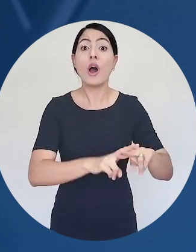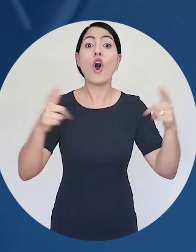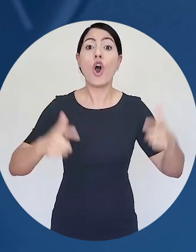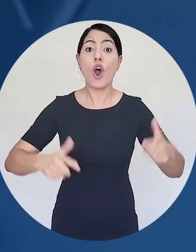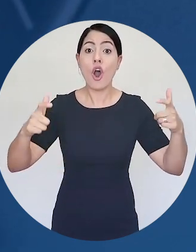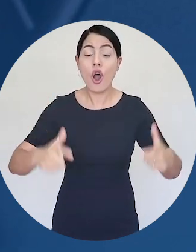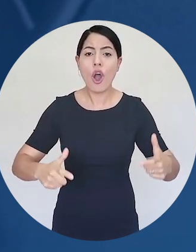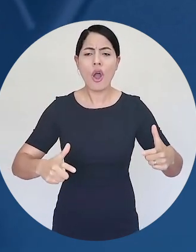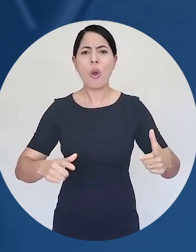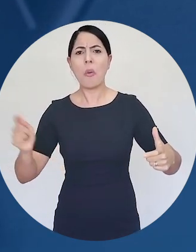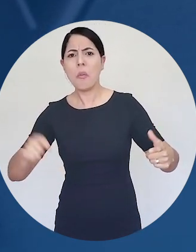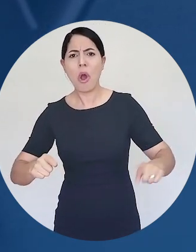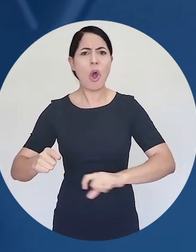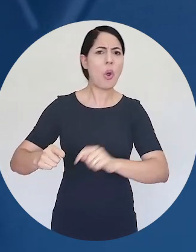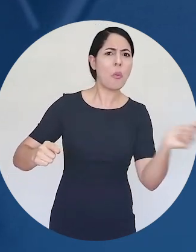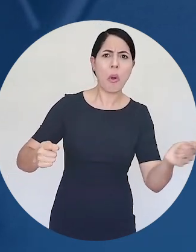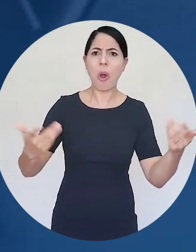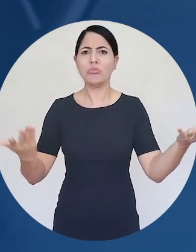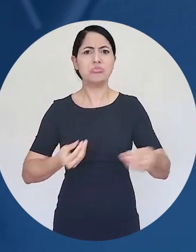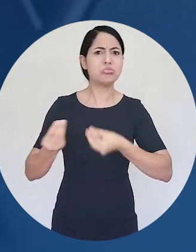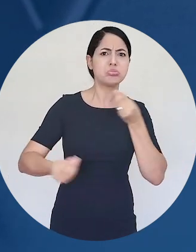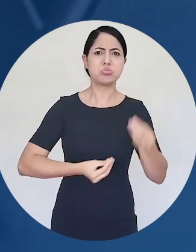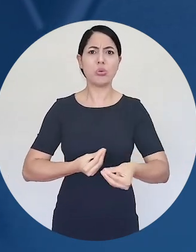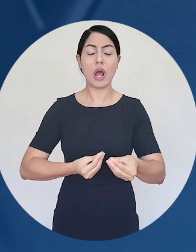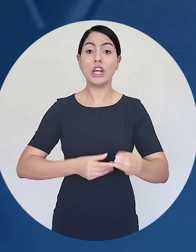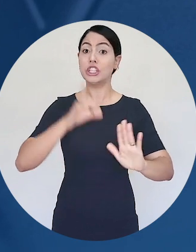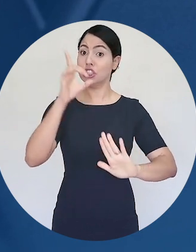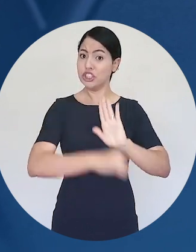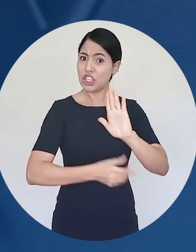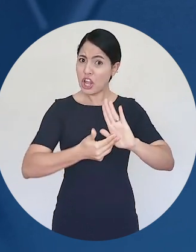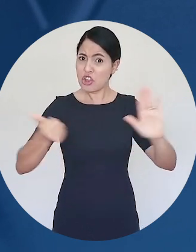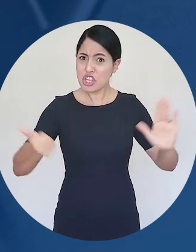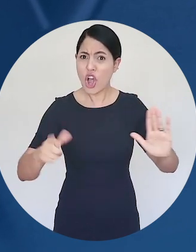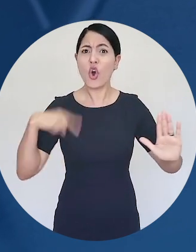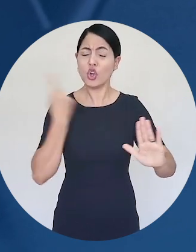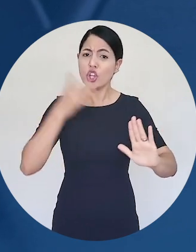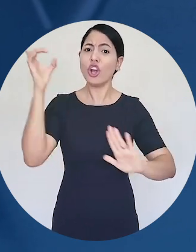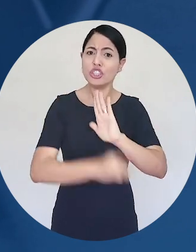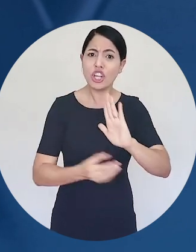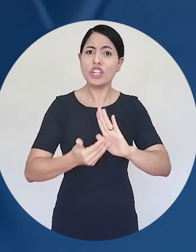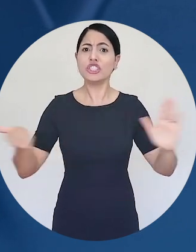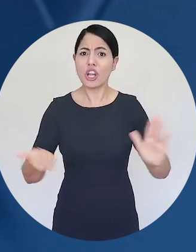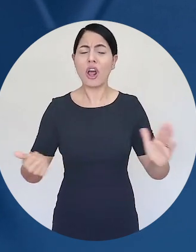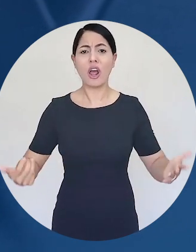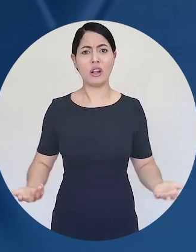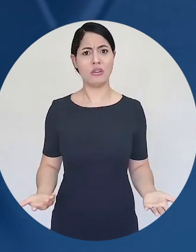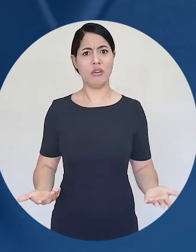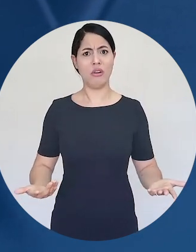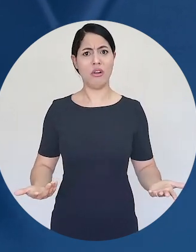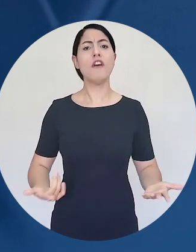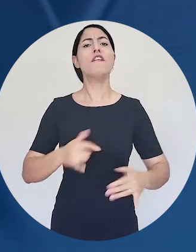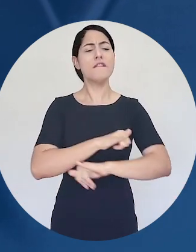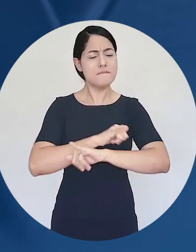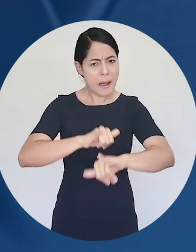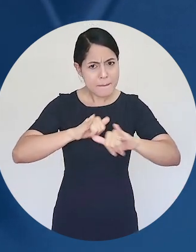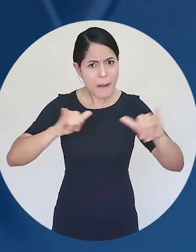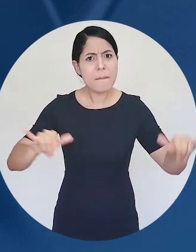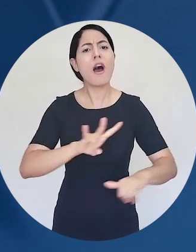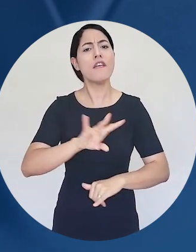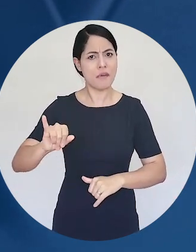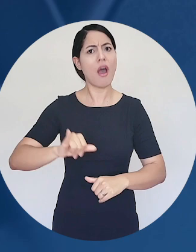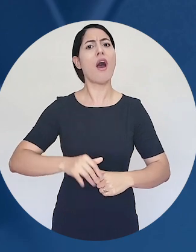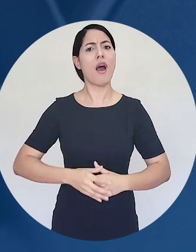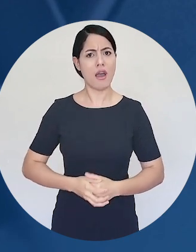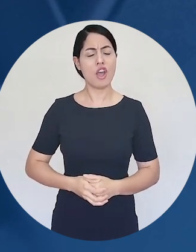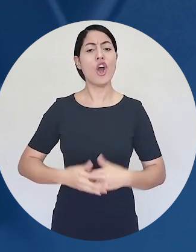Acabaram de prender Igor. Aqui, por desacato, não pode. A gente está aqui nas prerrogativas e estão violando a nossa prerrogativa.